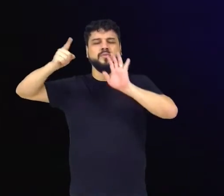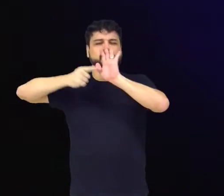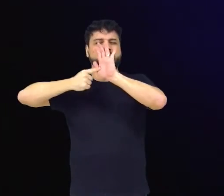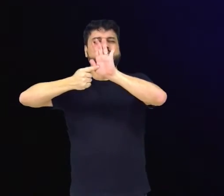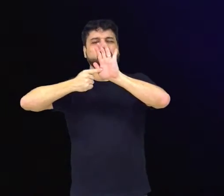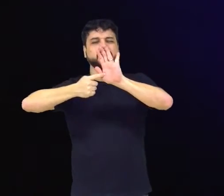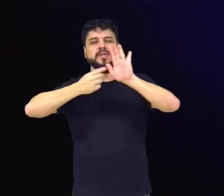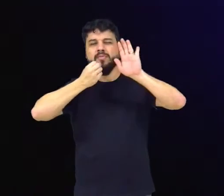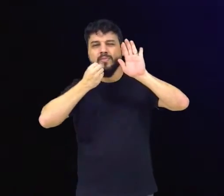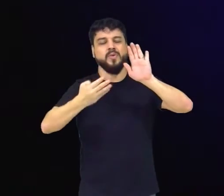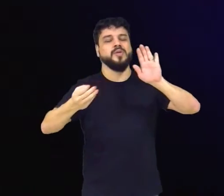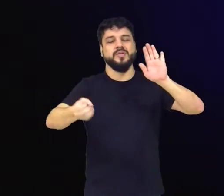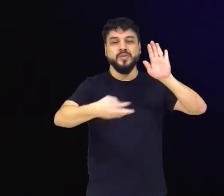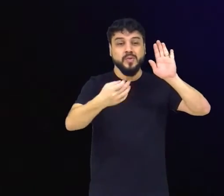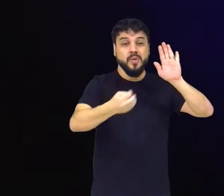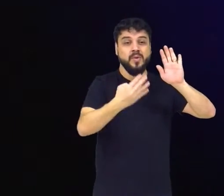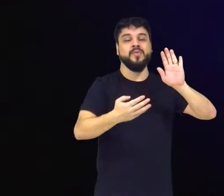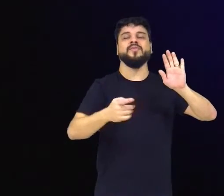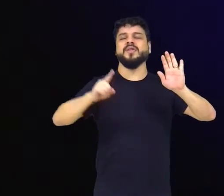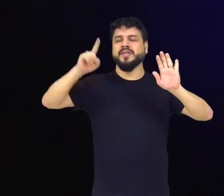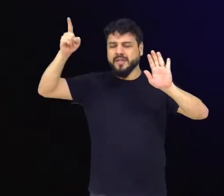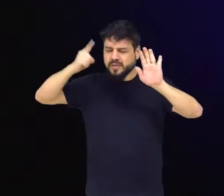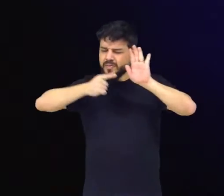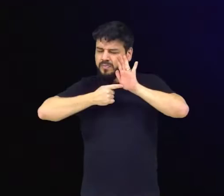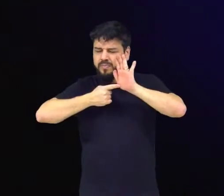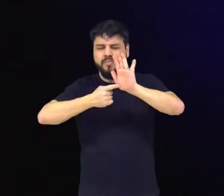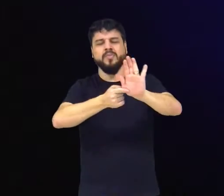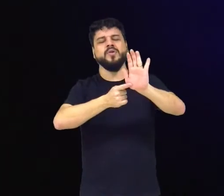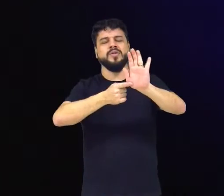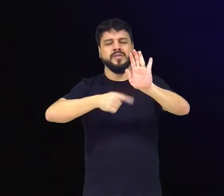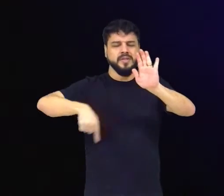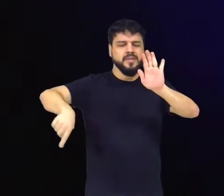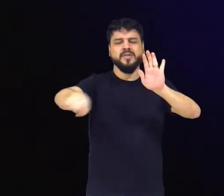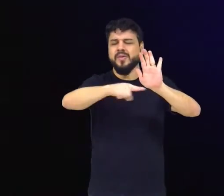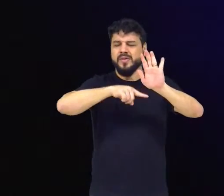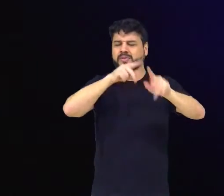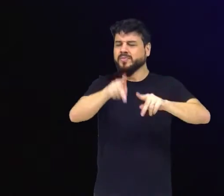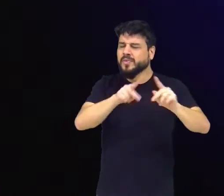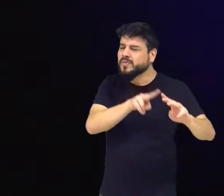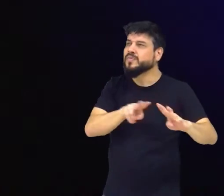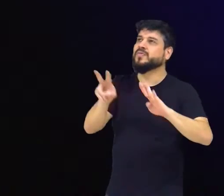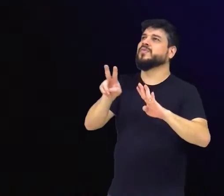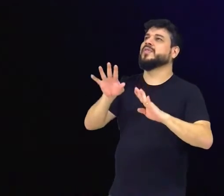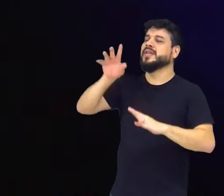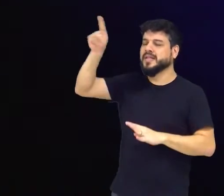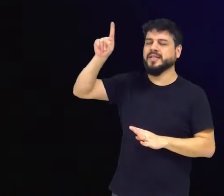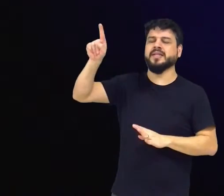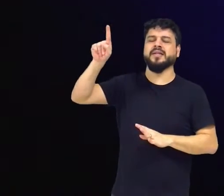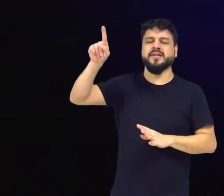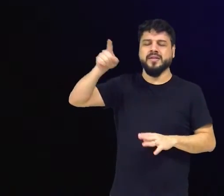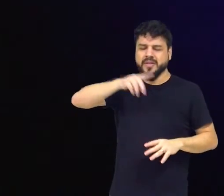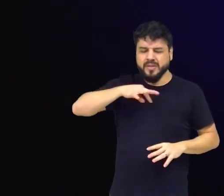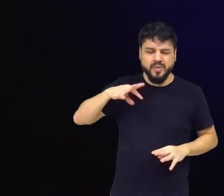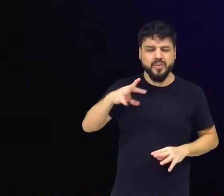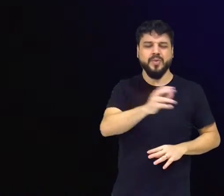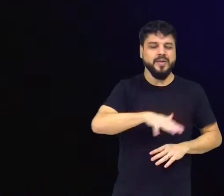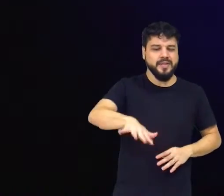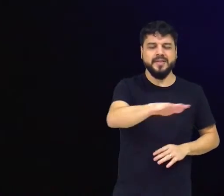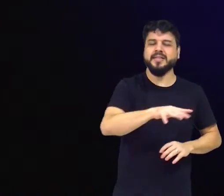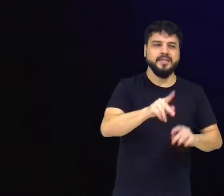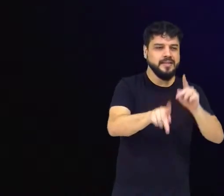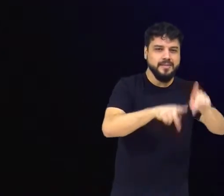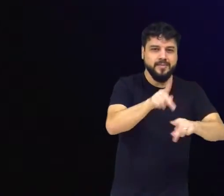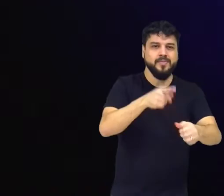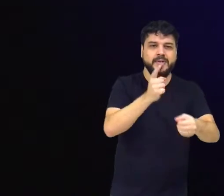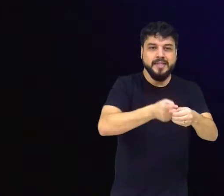boas novas, levanta a tua voz fortemente. Levanta, não temas, e diz às cidades de Judá: Eis aqui